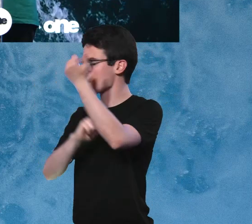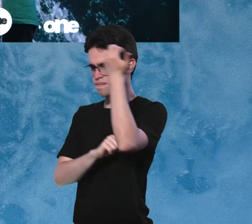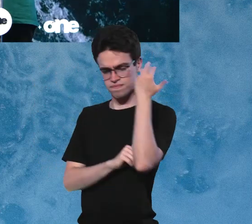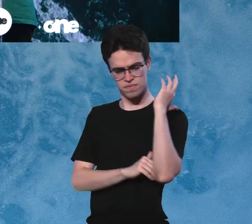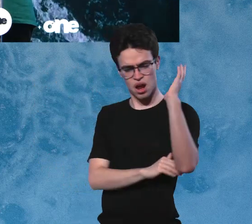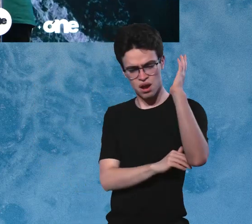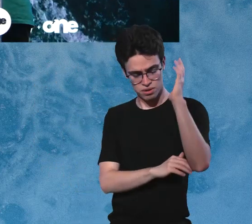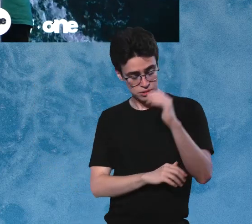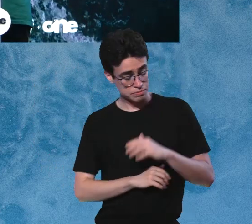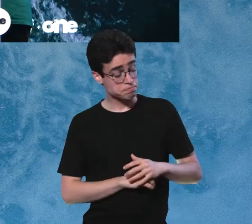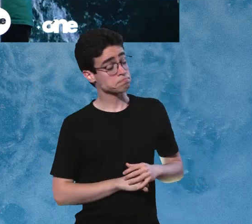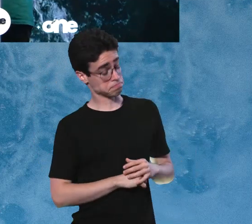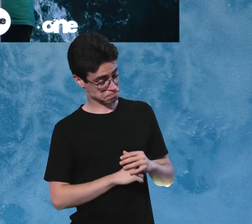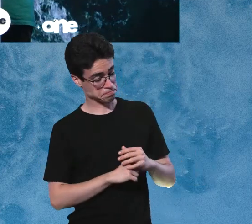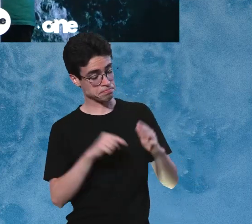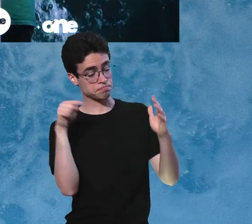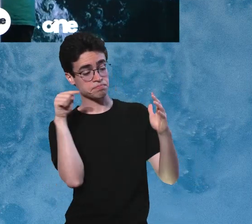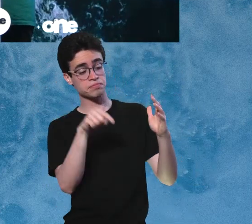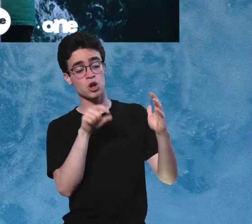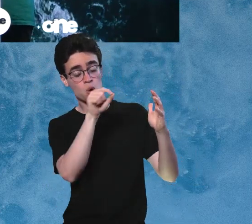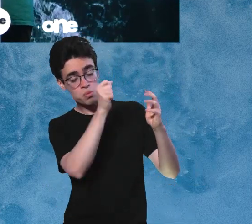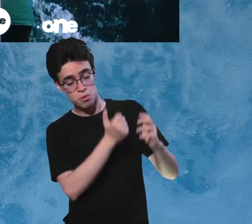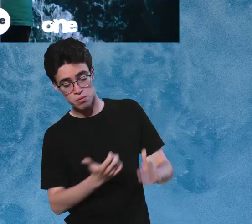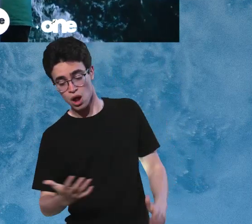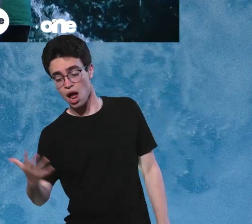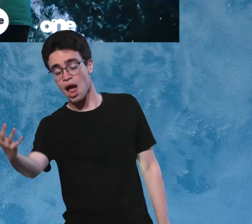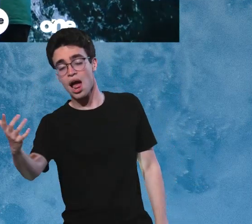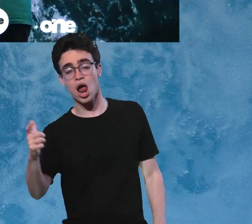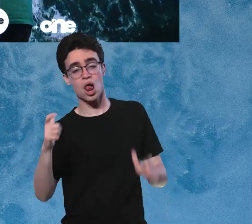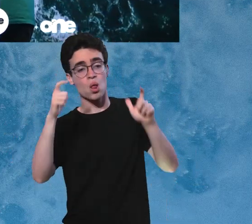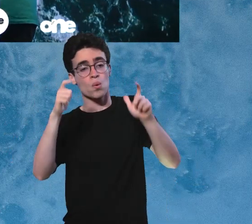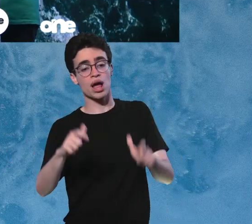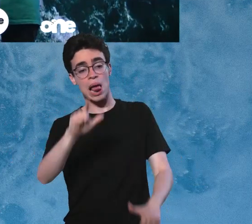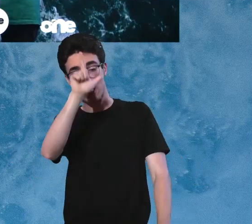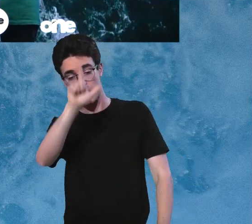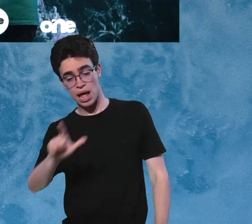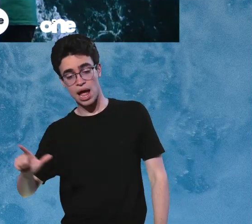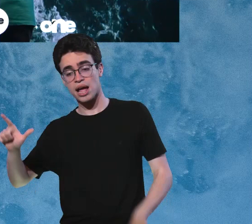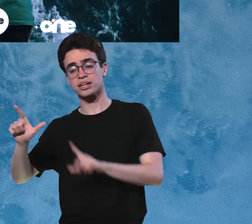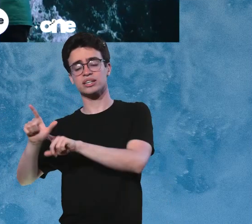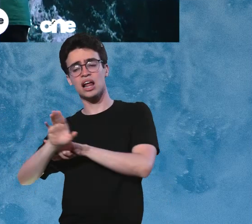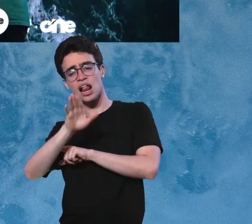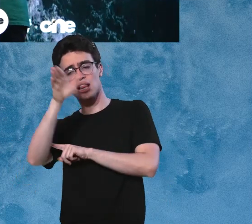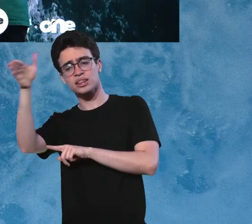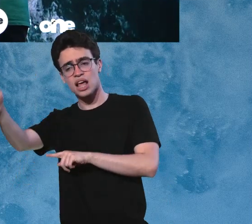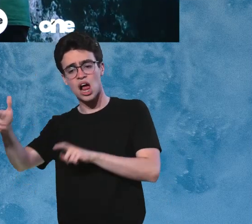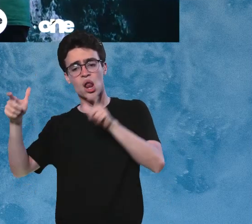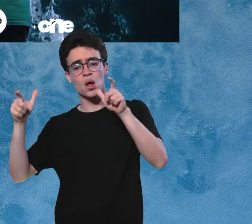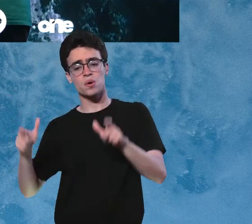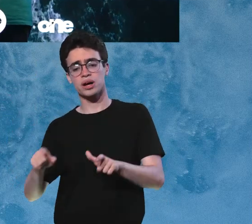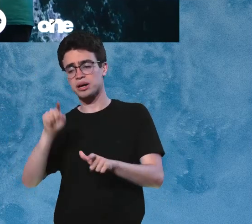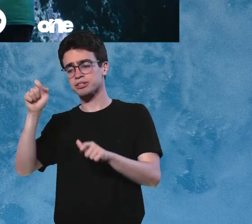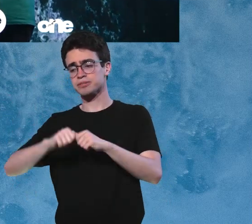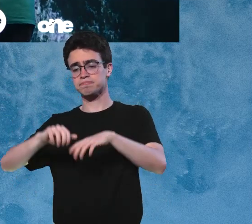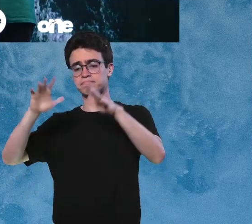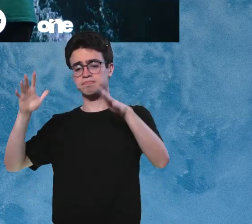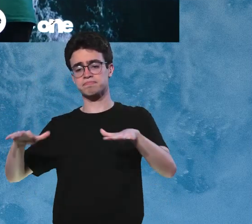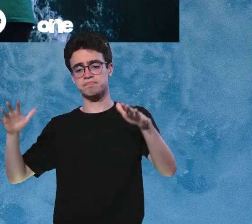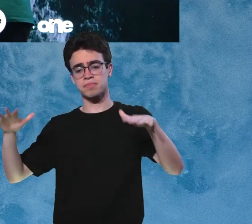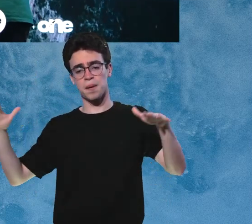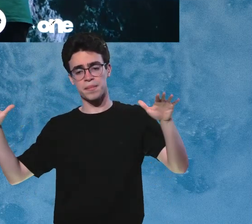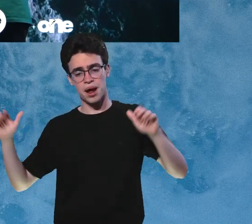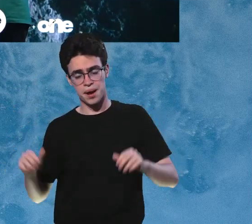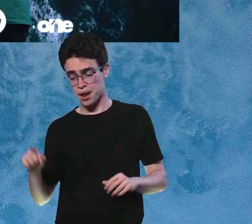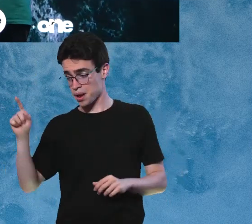disse: esta água flui na direção da região situada a leste e desce até Arabá, onde a água entra no mar.